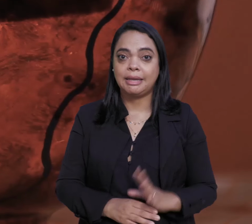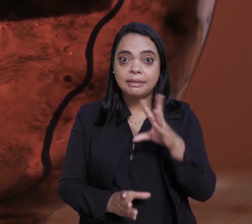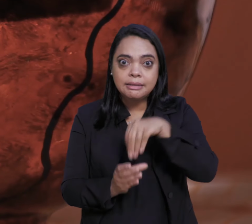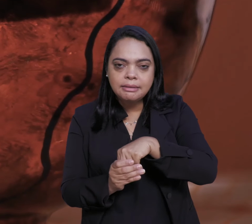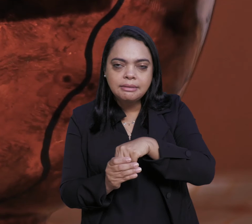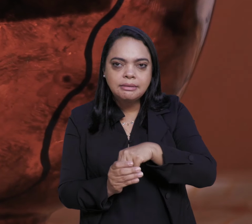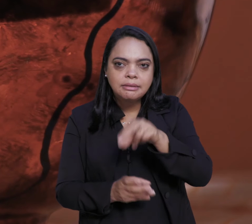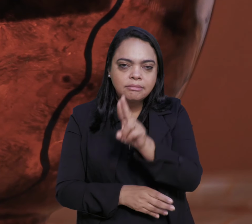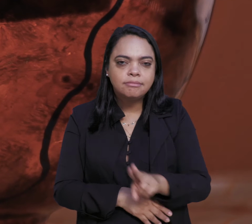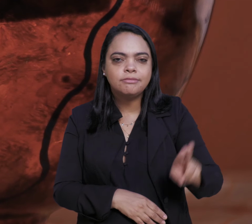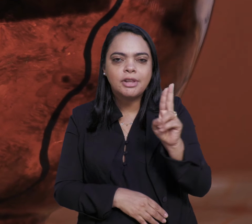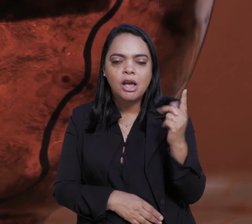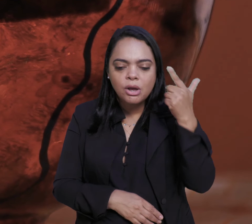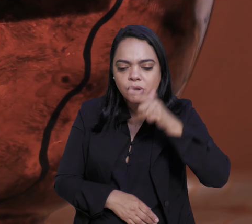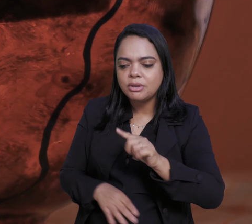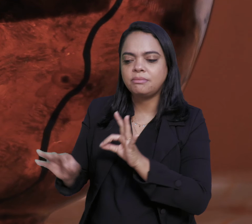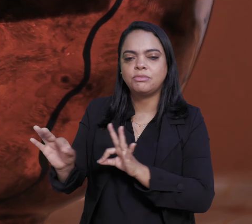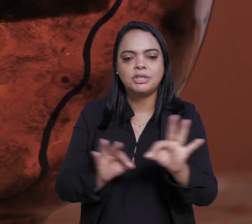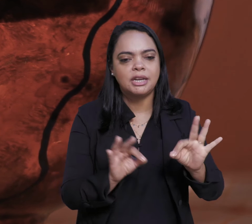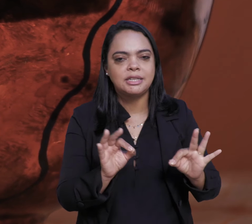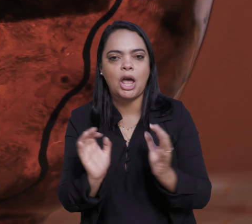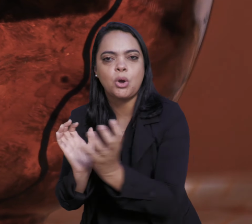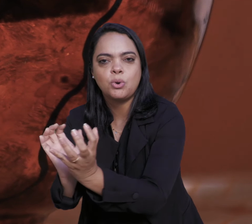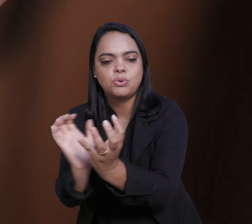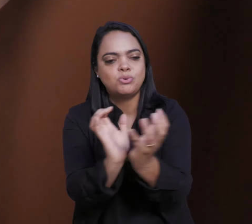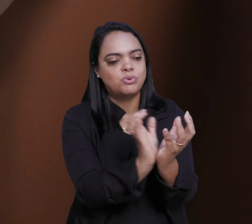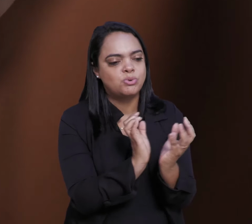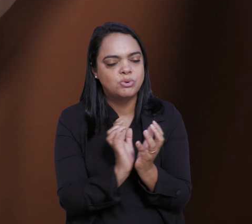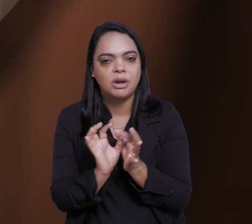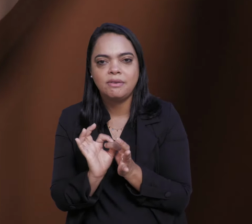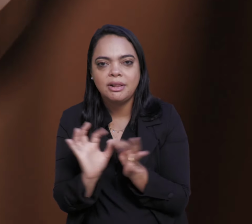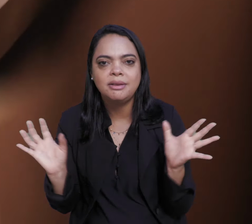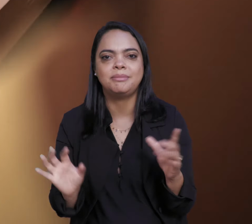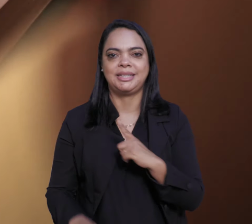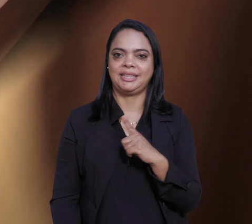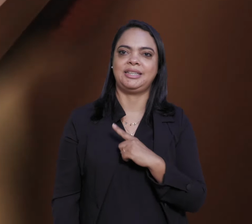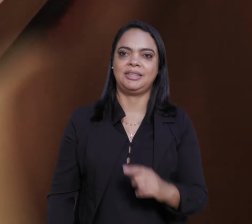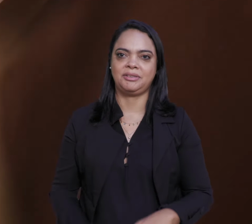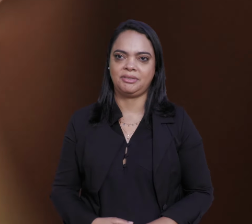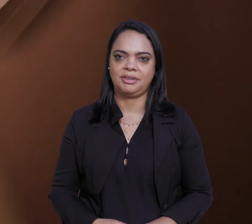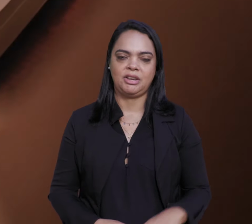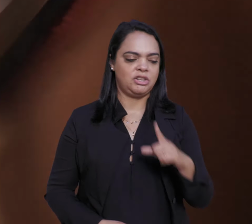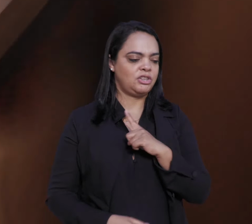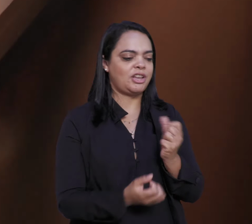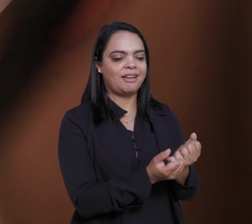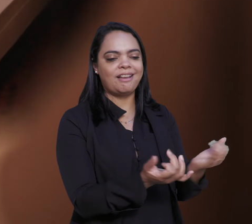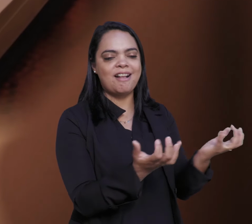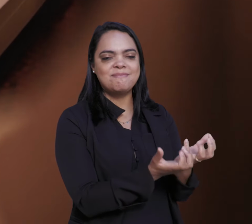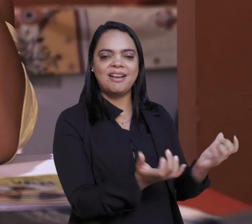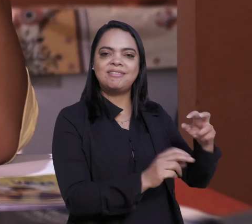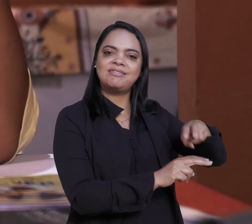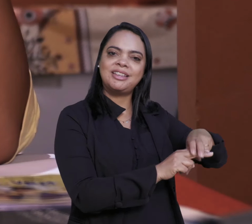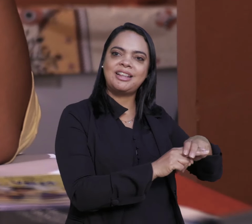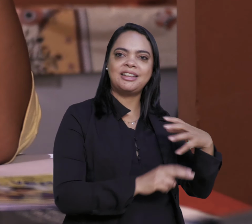Lá dentro, a gente conseguiu se organizar em grupos e ter liberdade. Então, a gente ficava no gramado, a gente podia